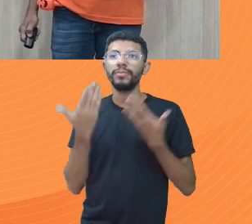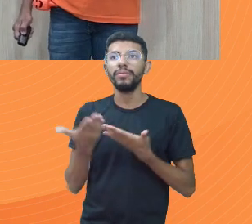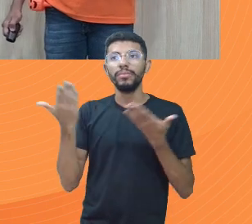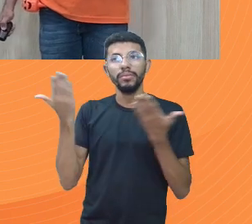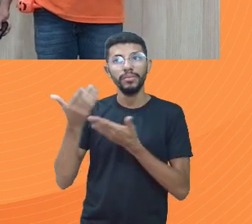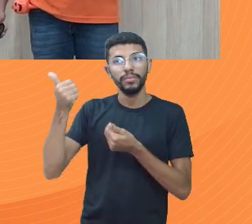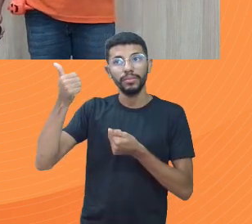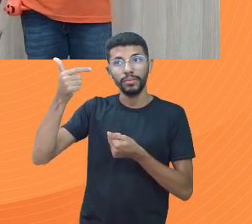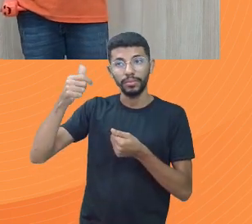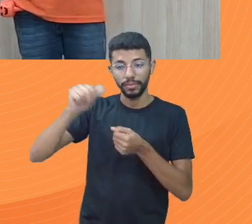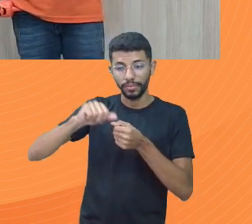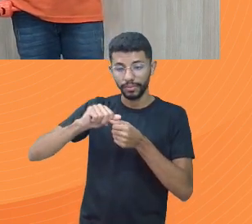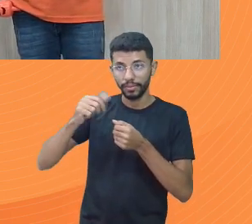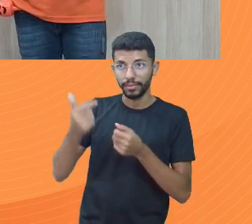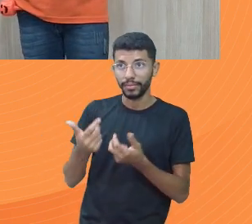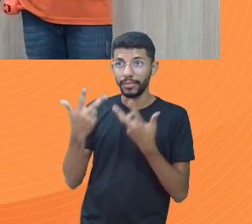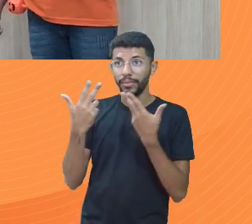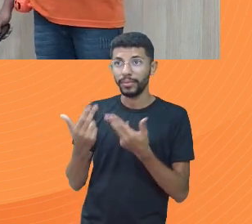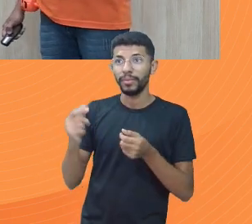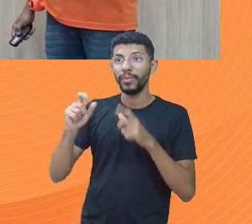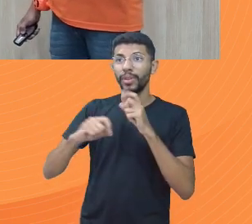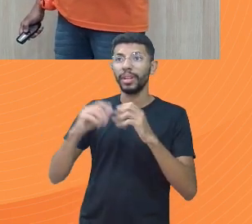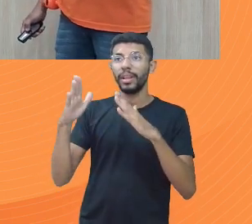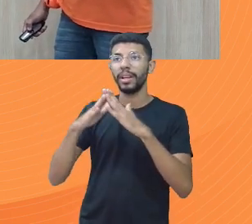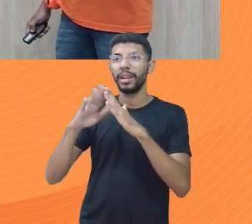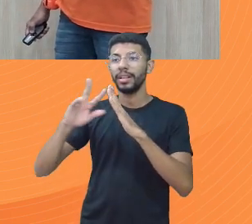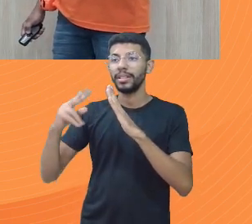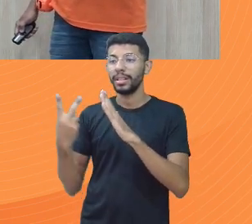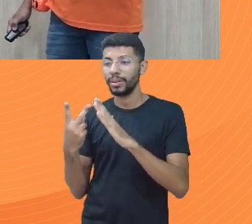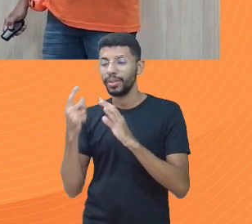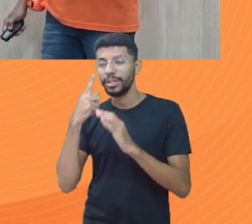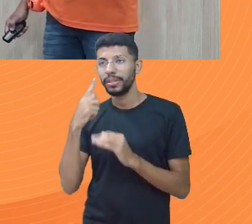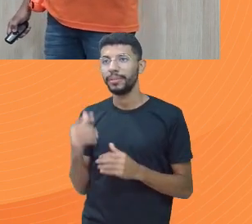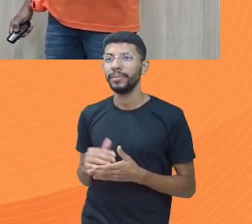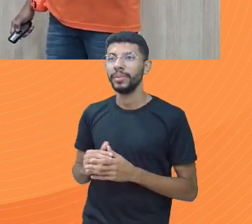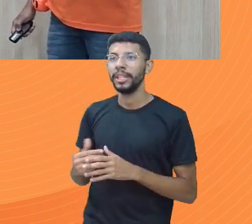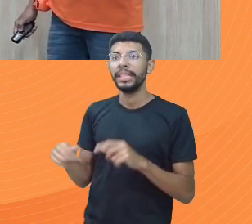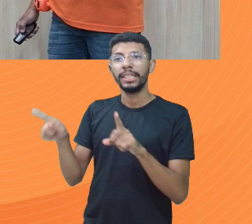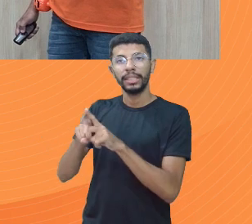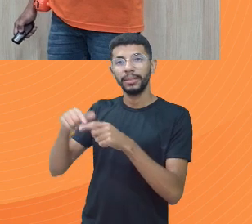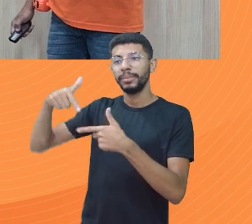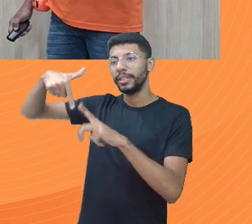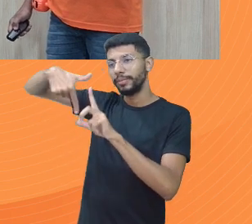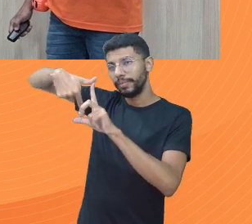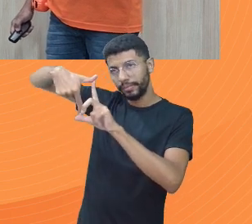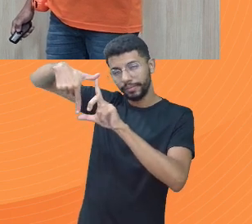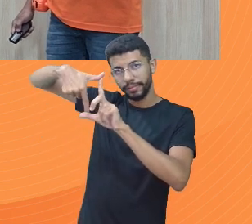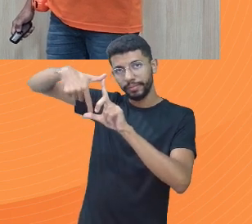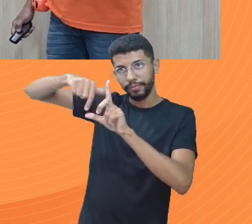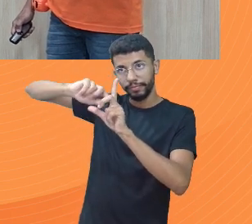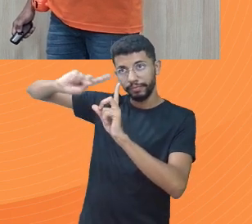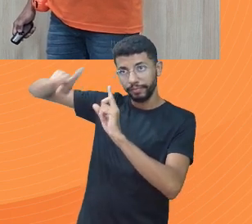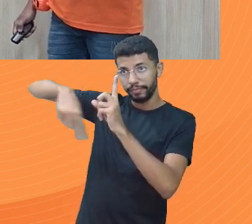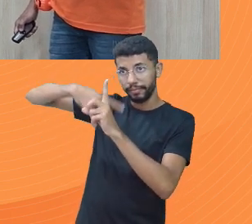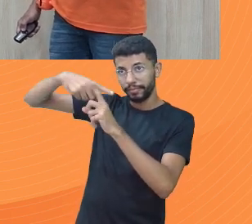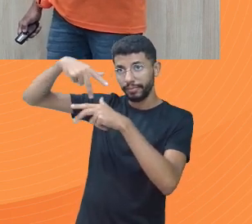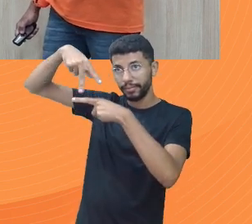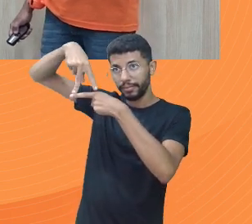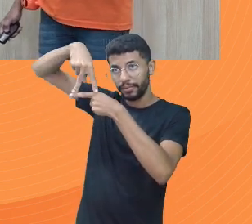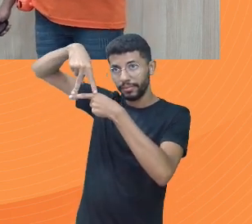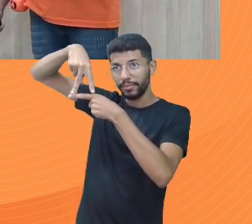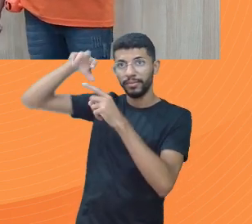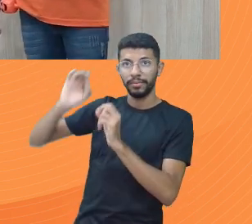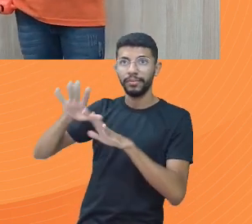2. Observem que é o mesmo formato. Ó. Eu também vou ter um retângulo e um